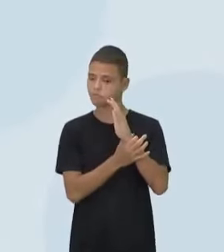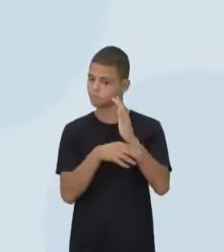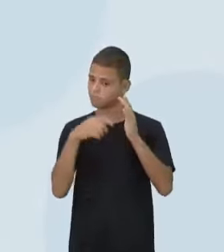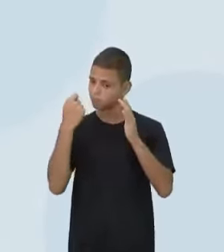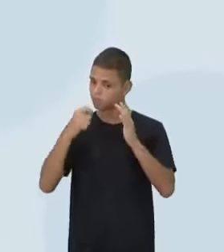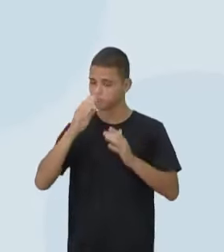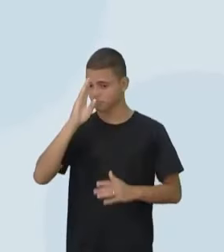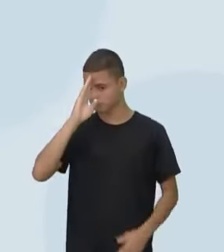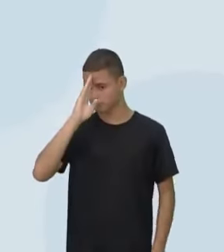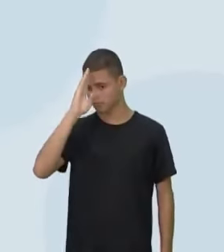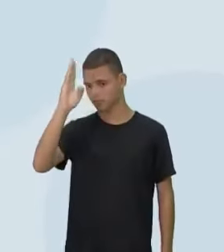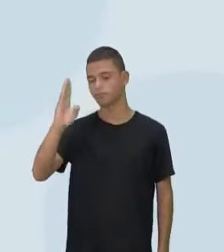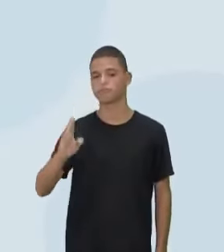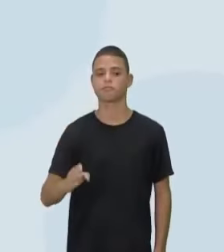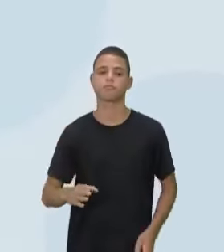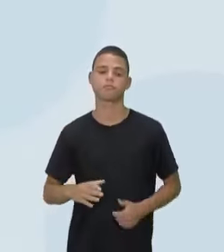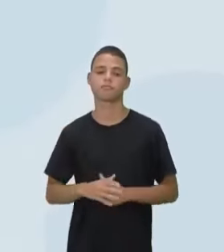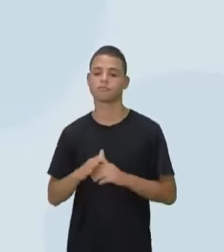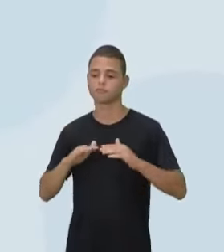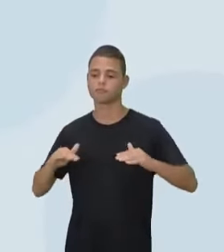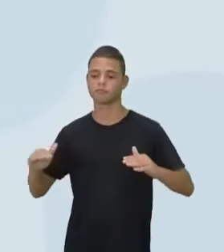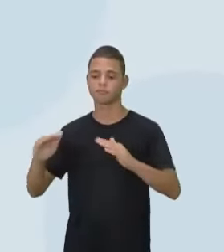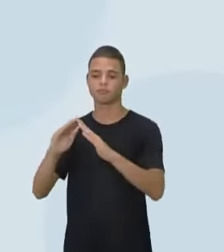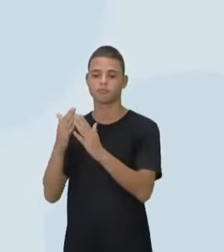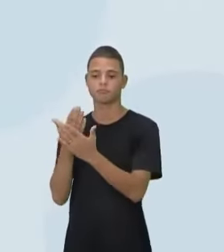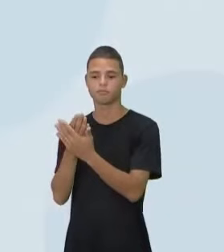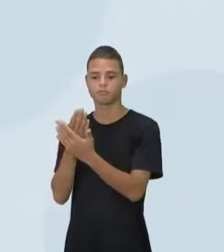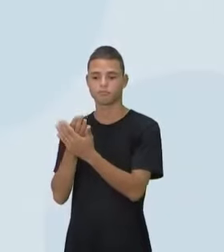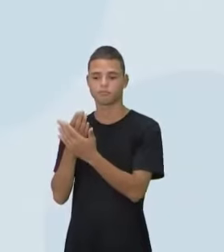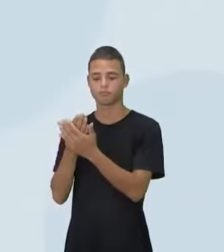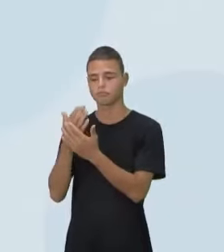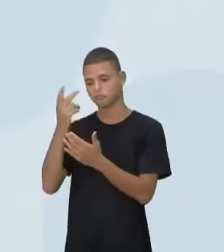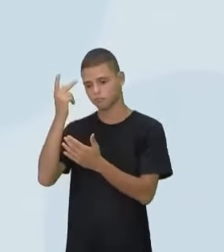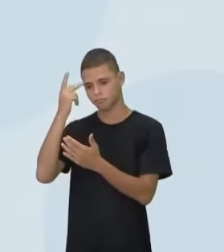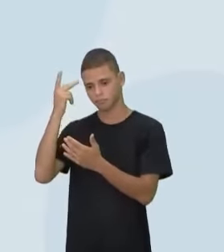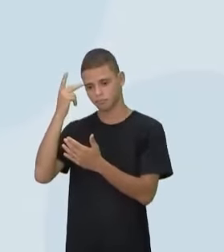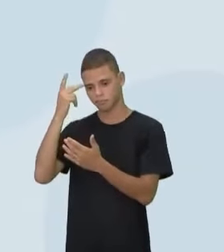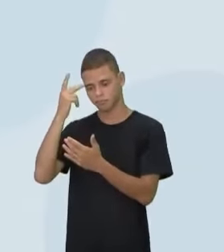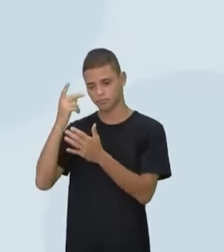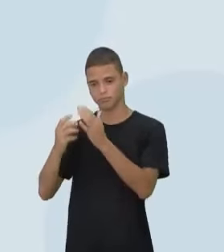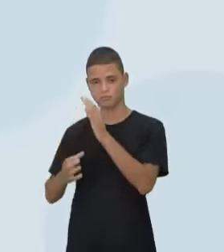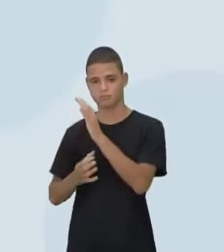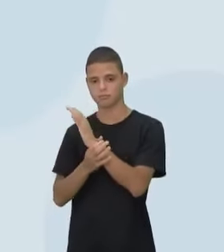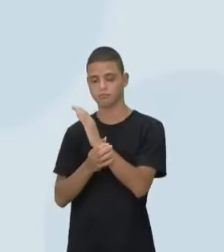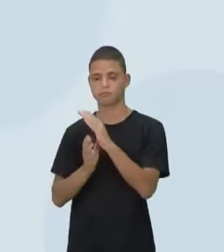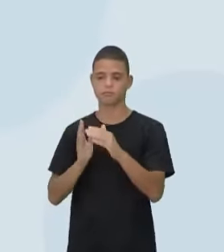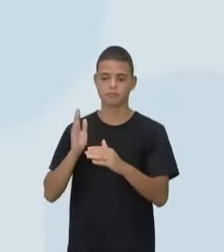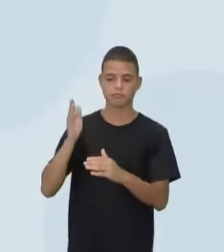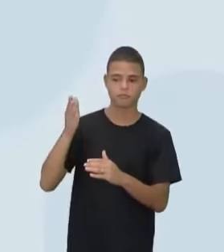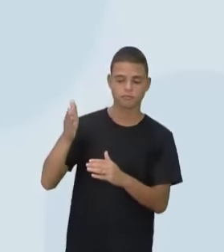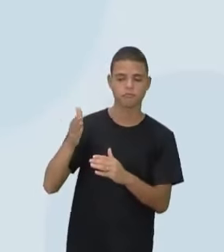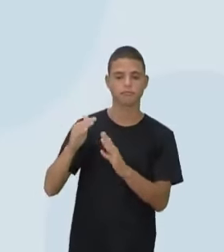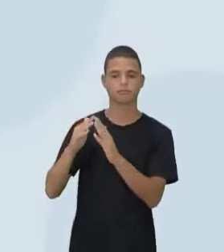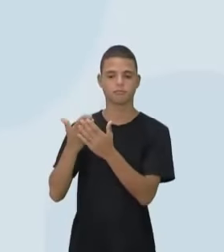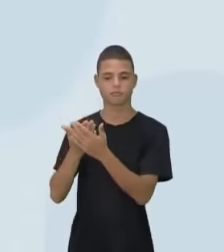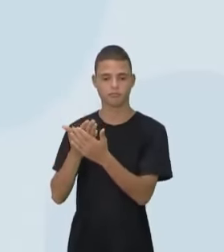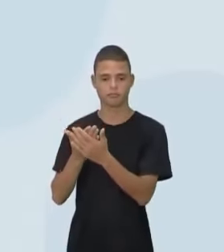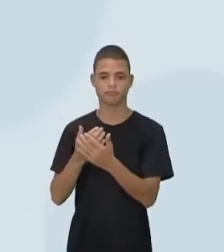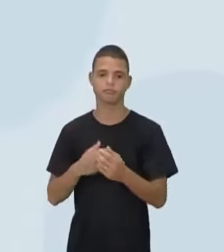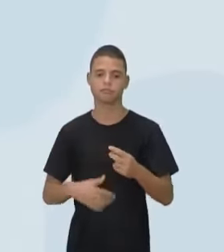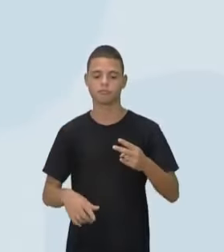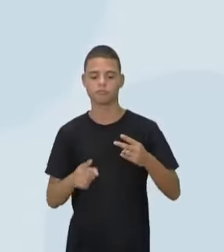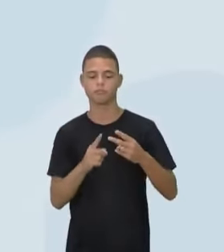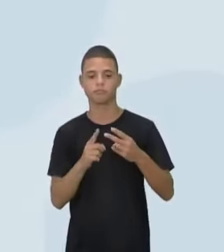a todas as unidades escolares do Estado de São Paulo uma segurança em relação aí às unidades,